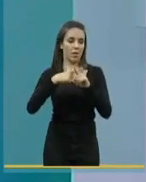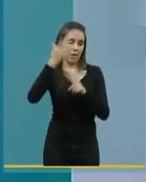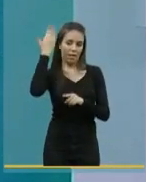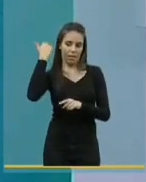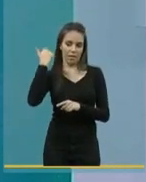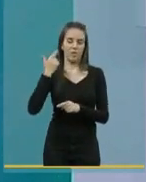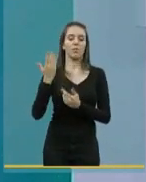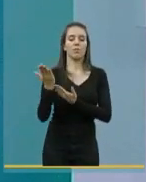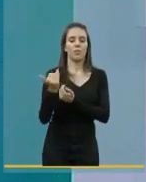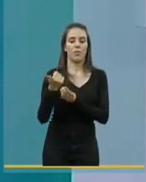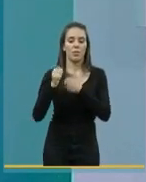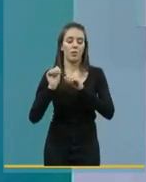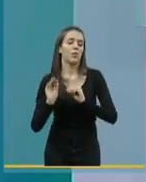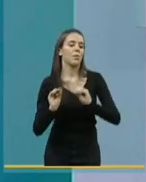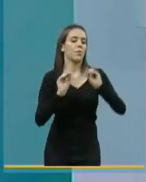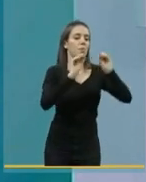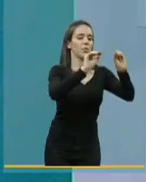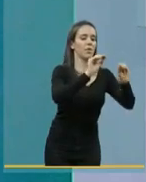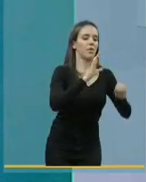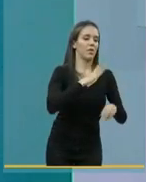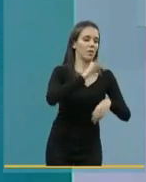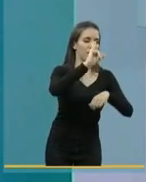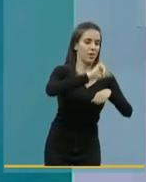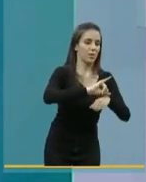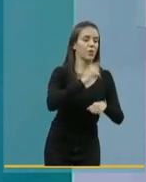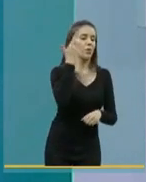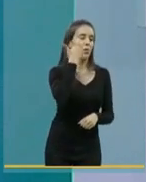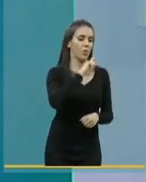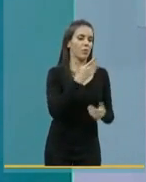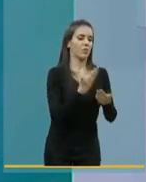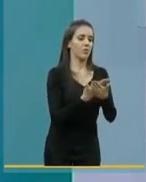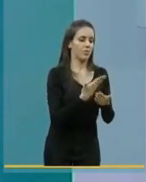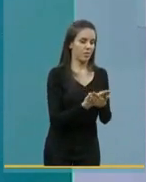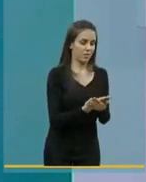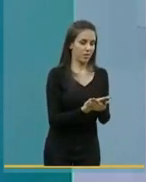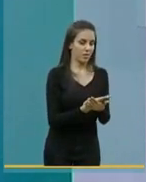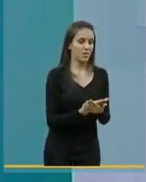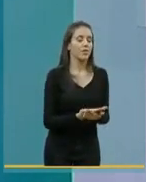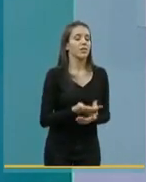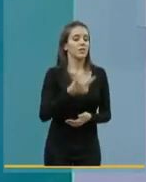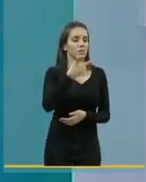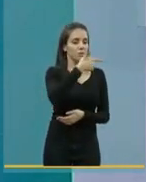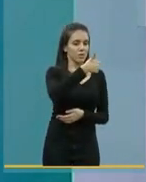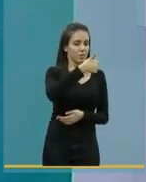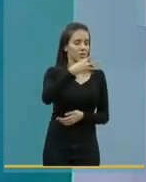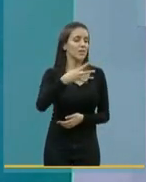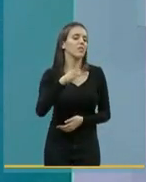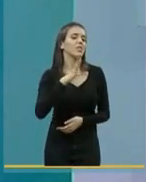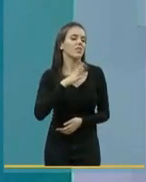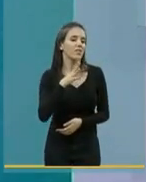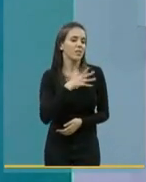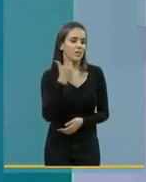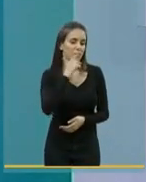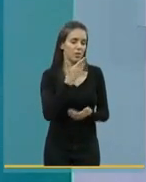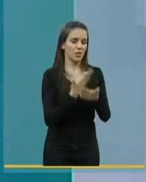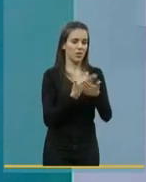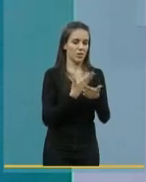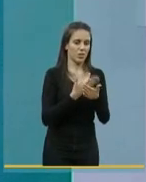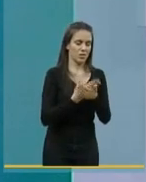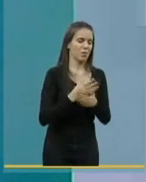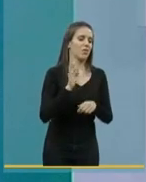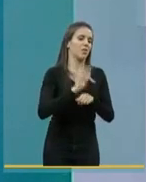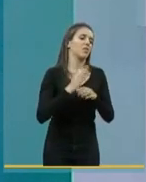capitais para ter acesso à educação superior pública as 214 cidades que receberão escolas técnicas